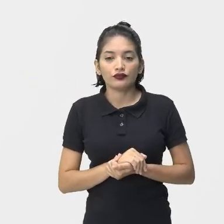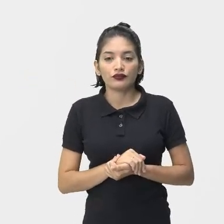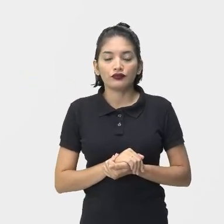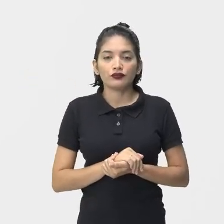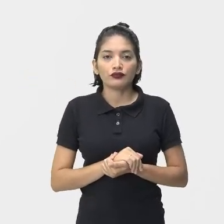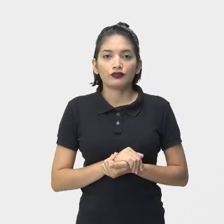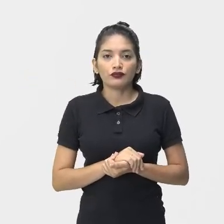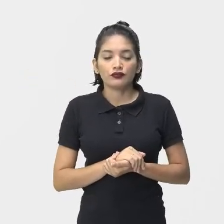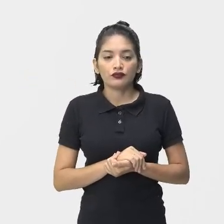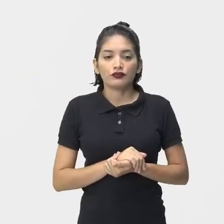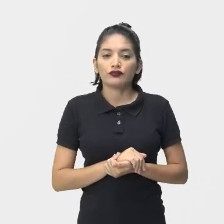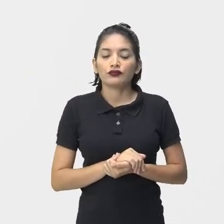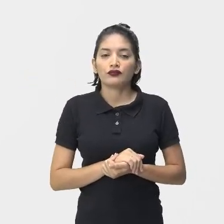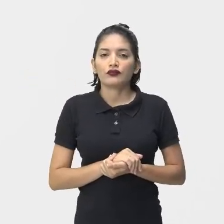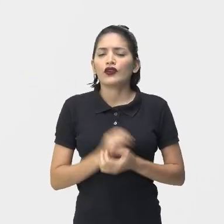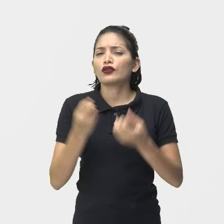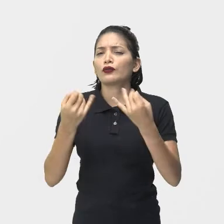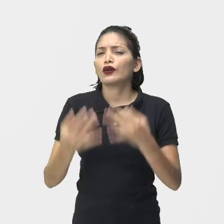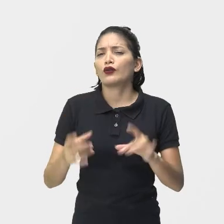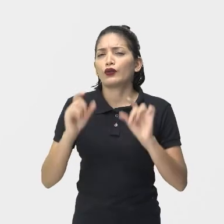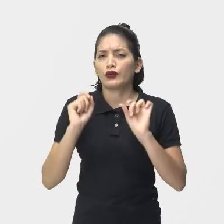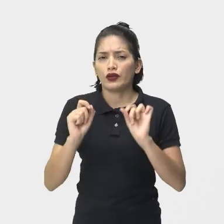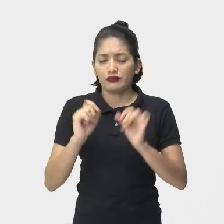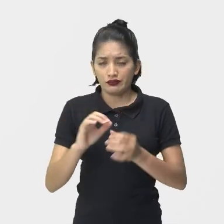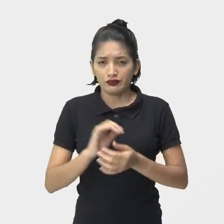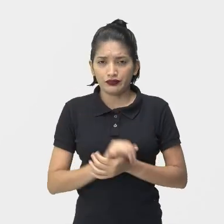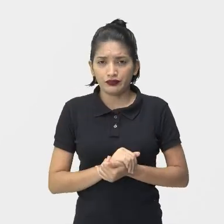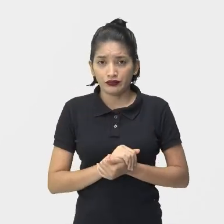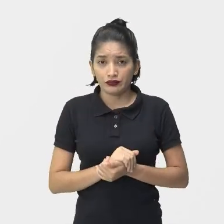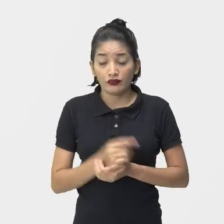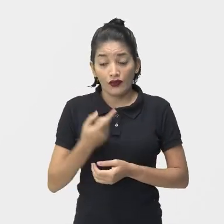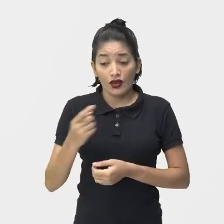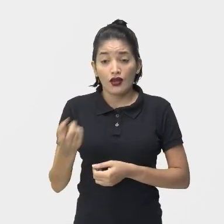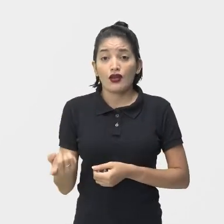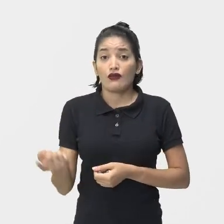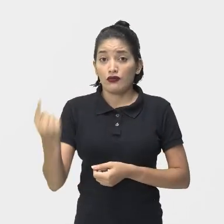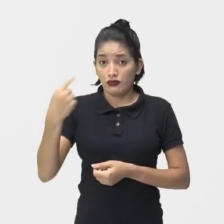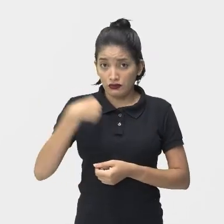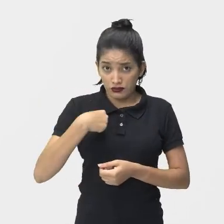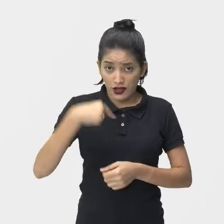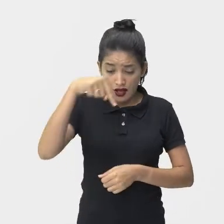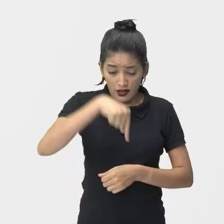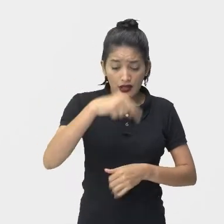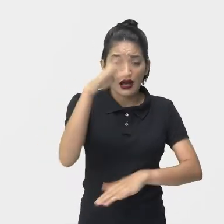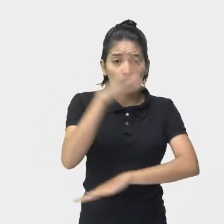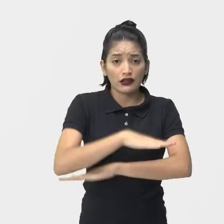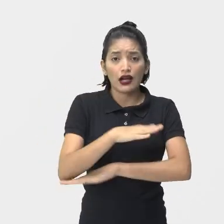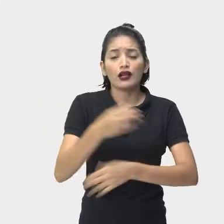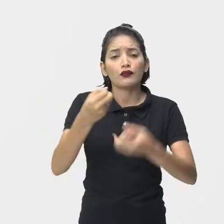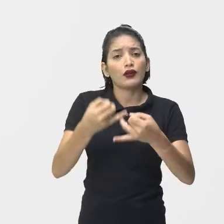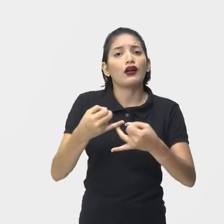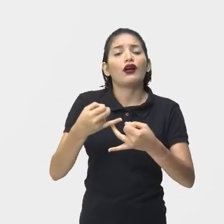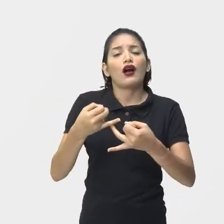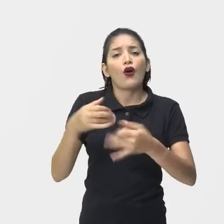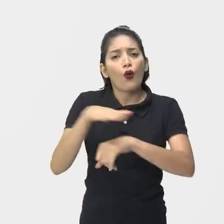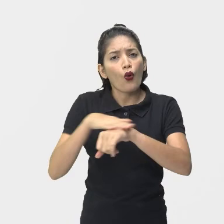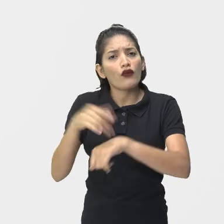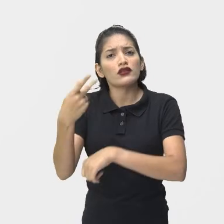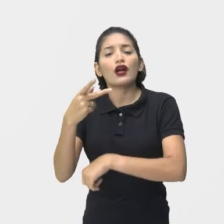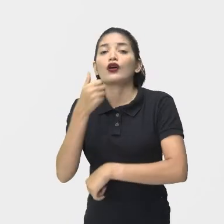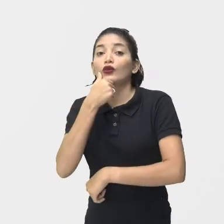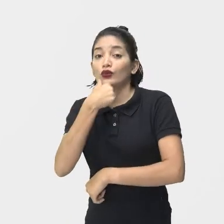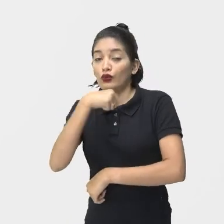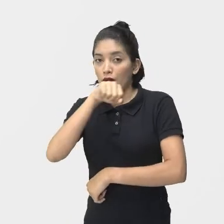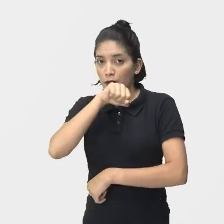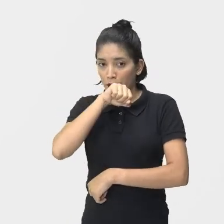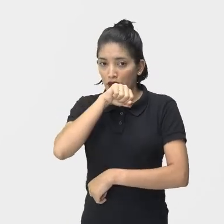para hablar com tu madre. Estou falando que eu virei esta tarde para falar com a tua mãe.